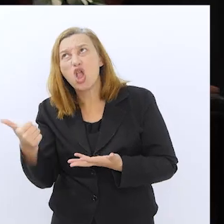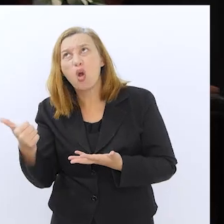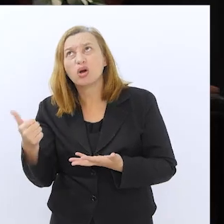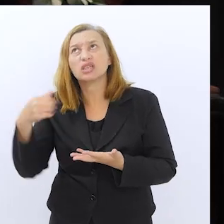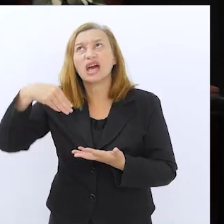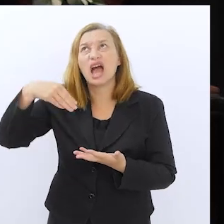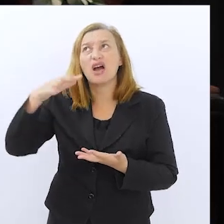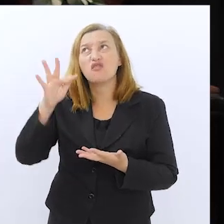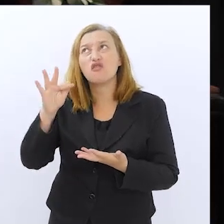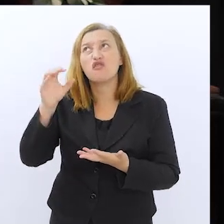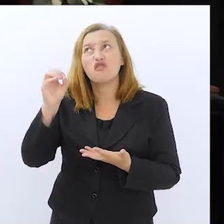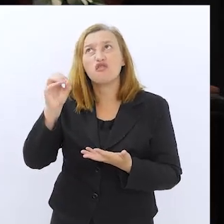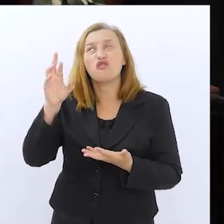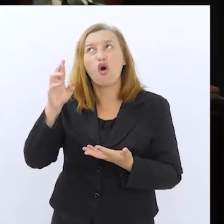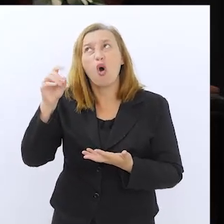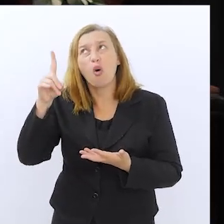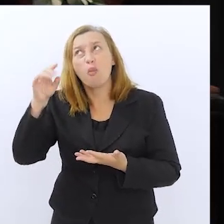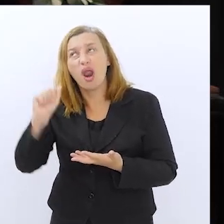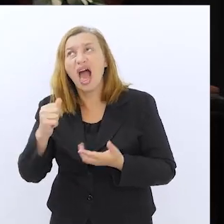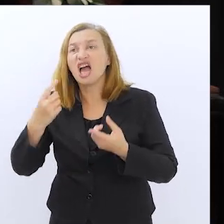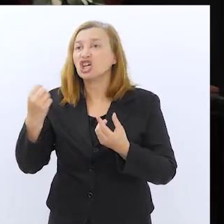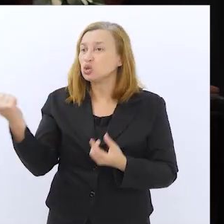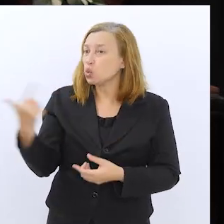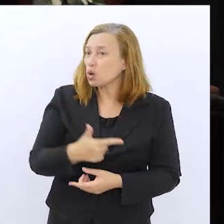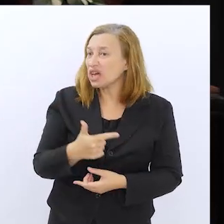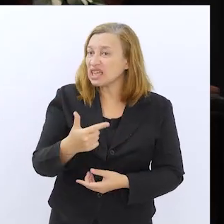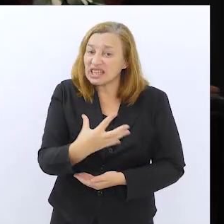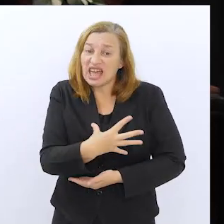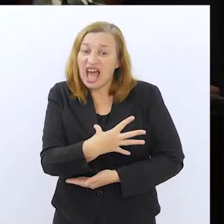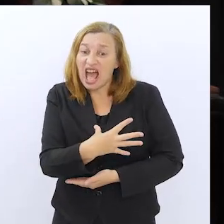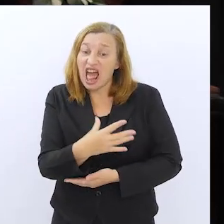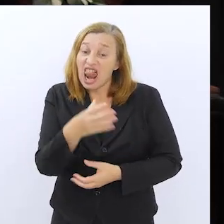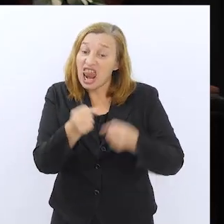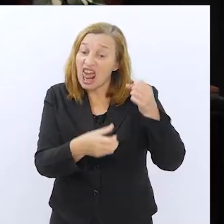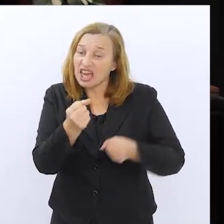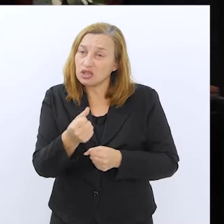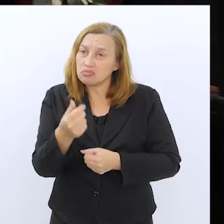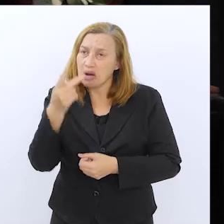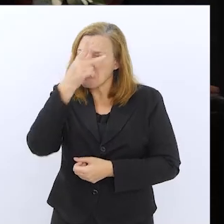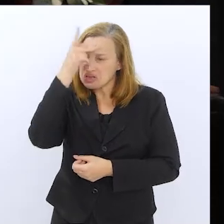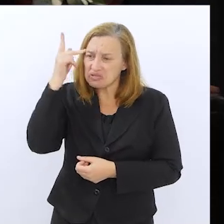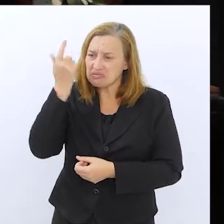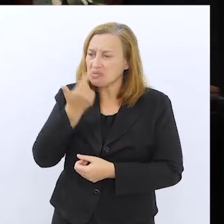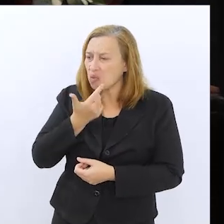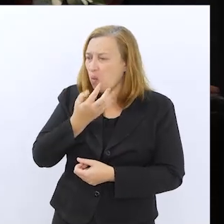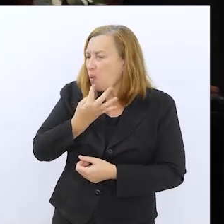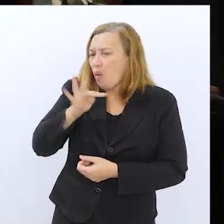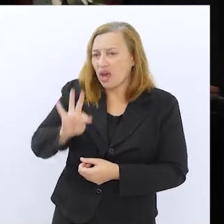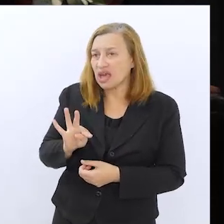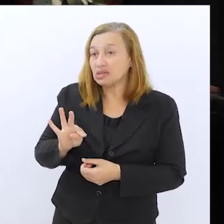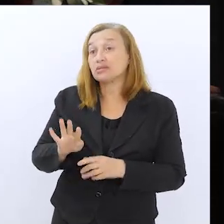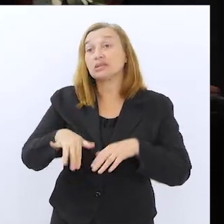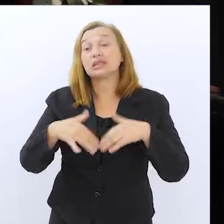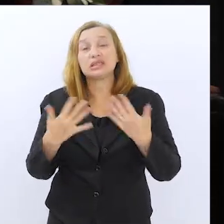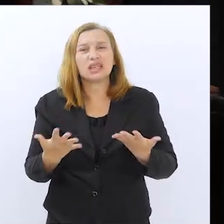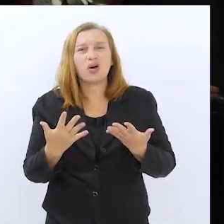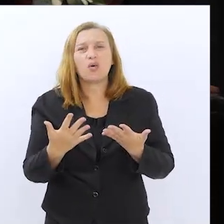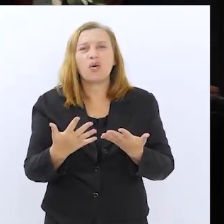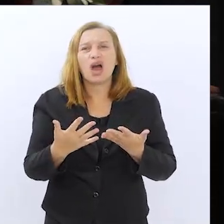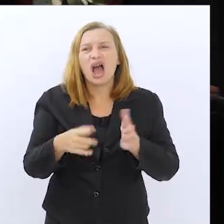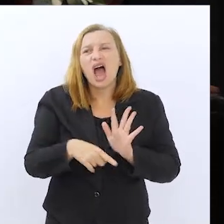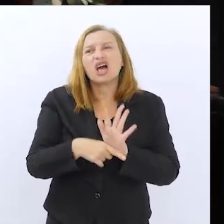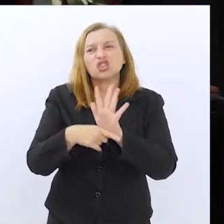uma fórmula do que dar um leite de uma pessoa que eu não conheço. A senhora ajuda essa mãe que nos assiste, então,